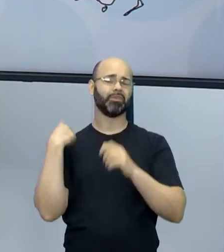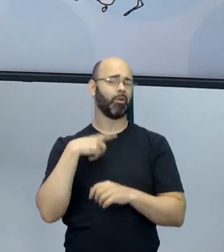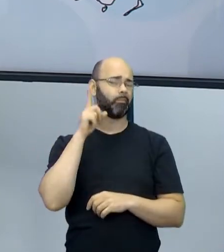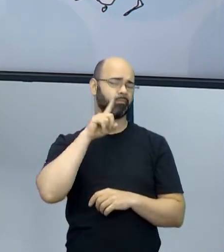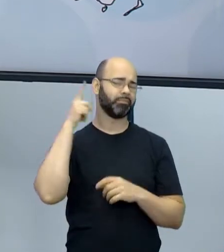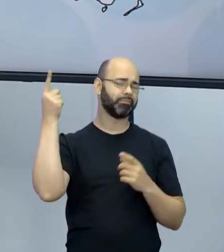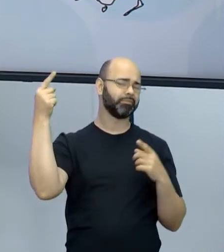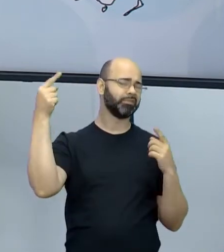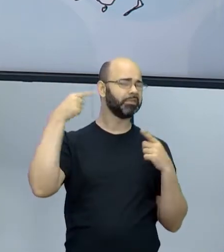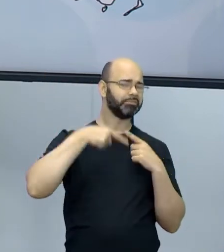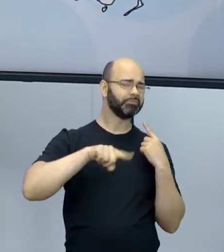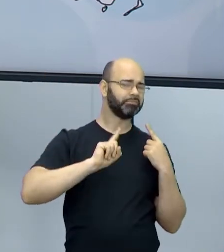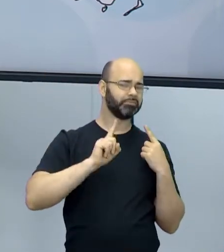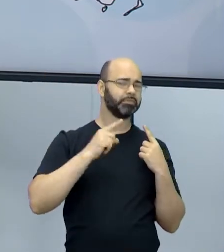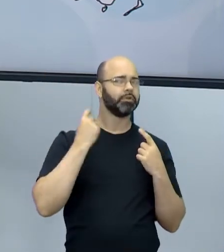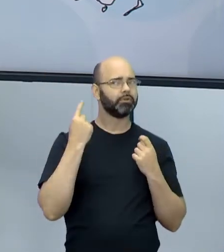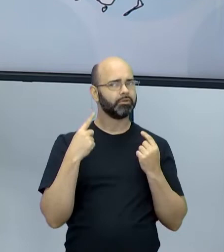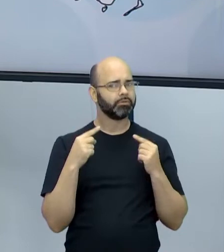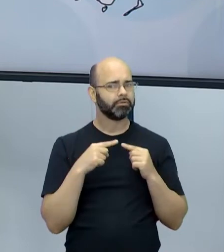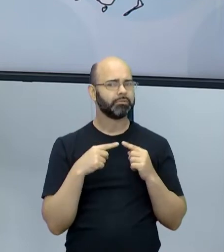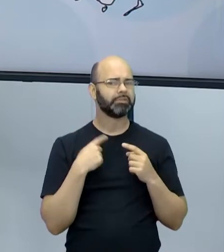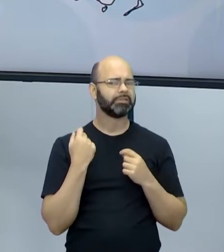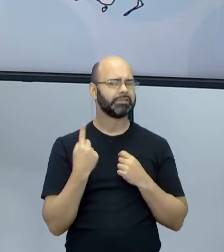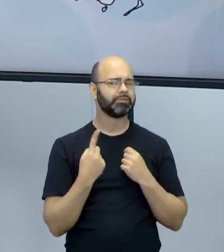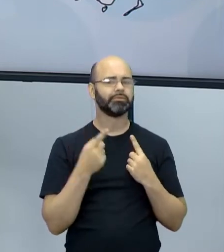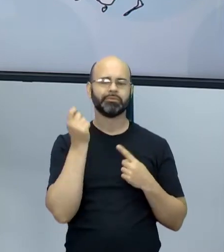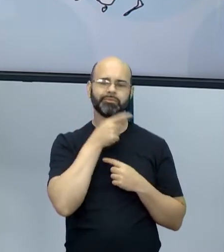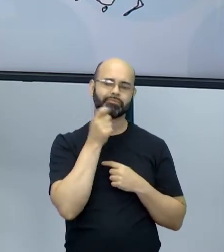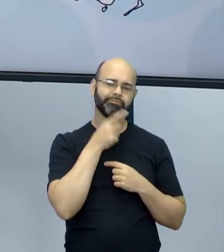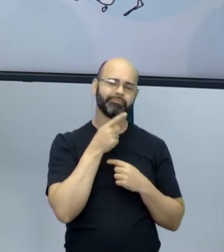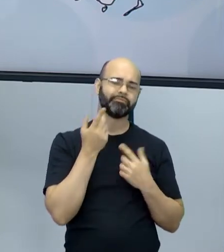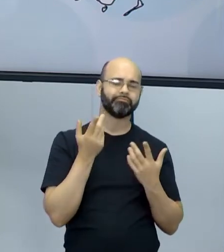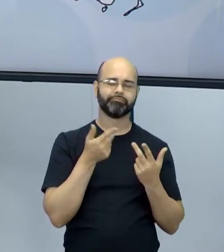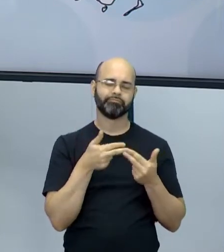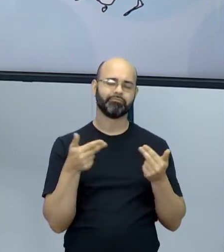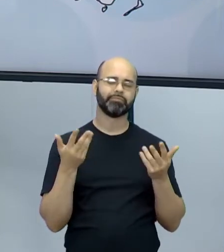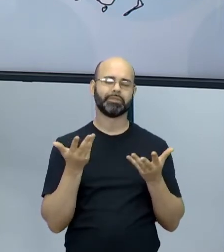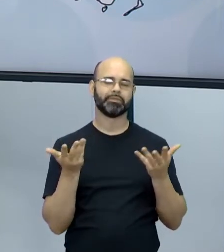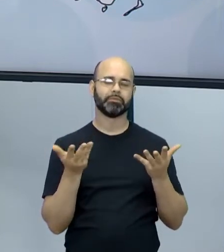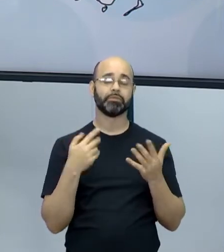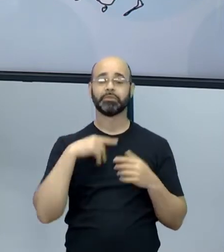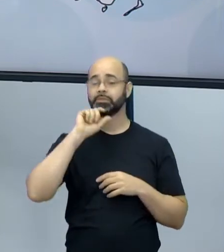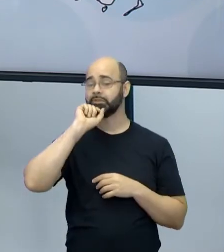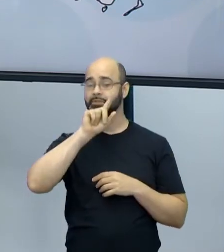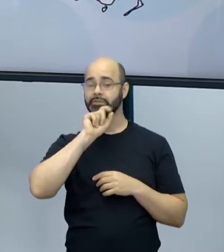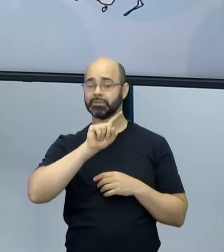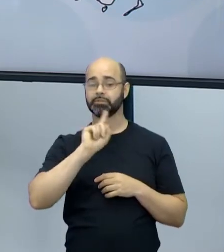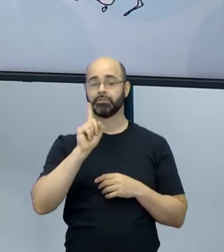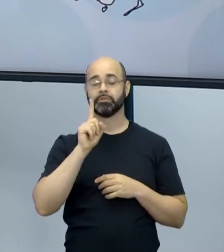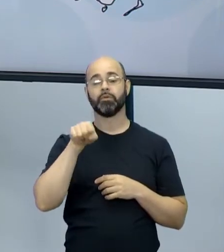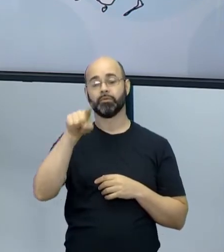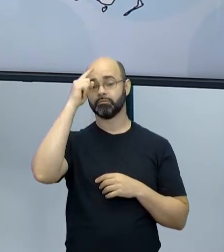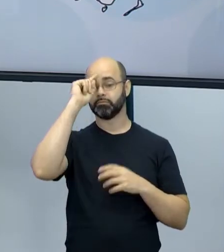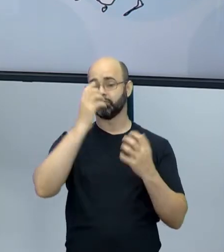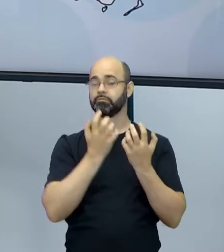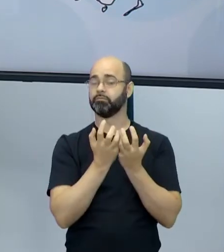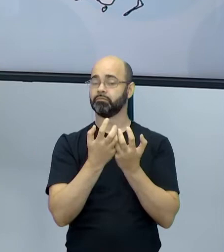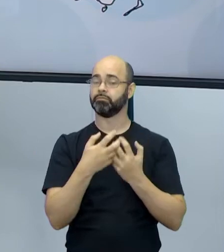vezes até se parece e tal, mas puxa, coloca herói, coloca comédia, dá risada. Sei lá, estou criticando? Na verdade, estou colocando para vocês